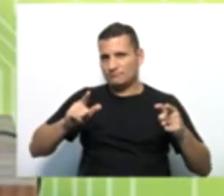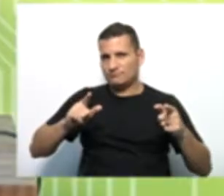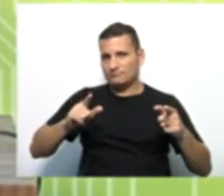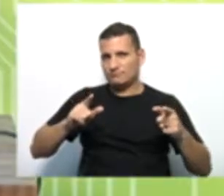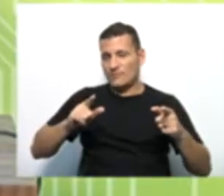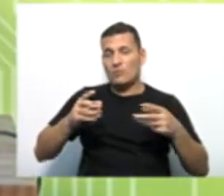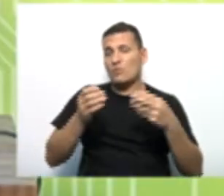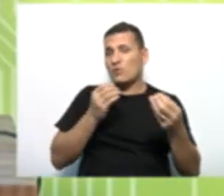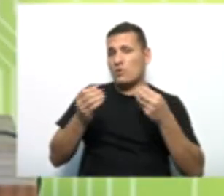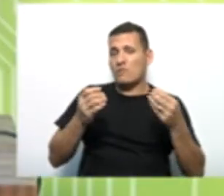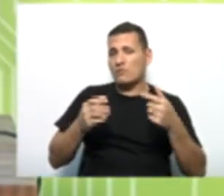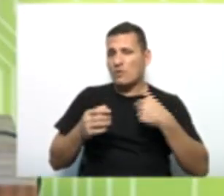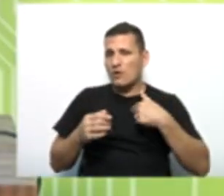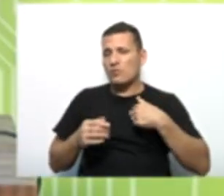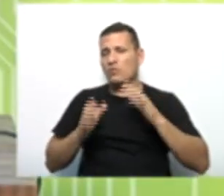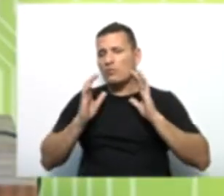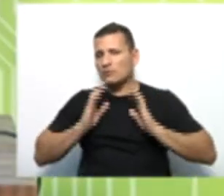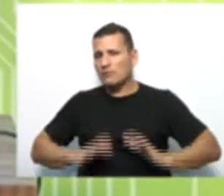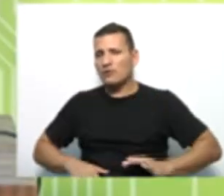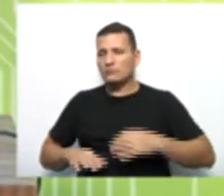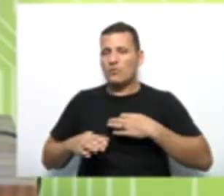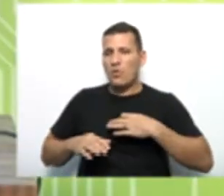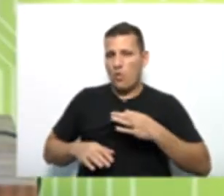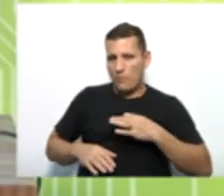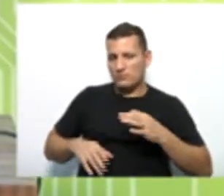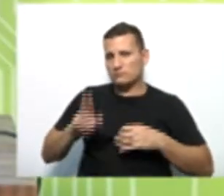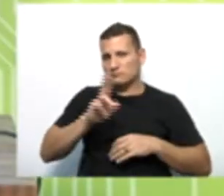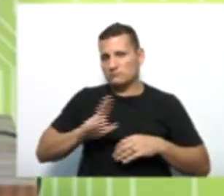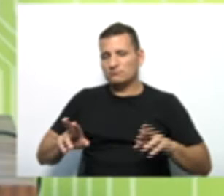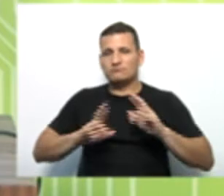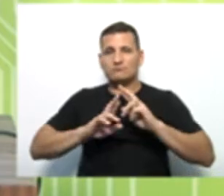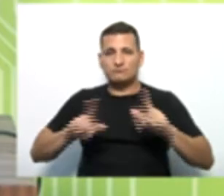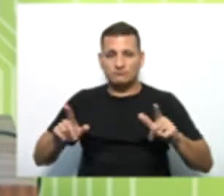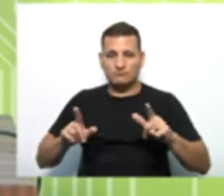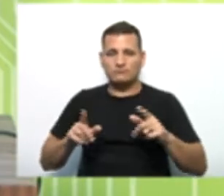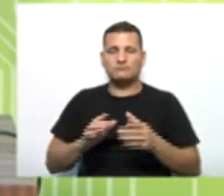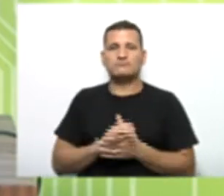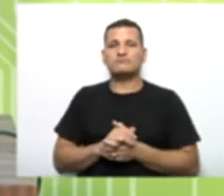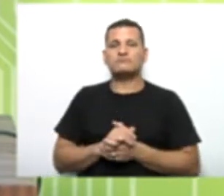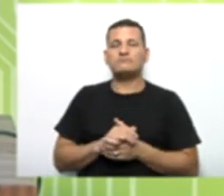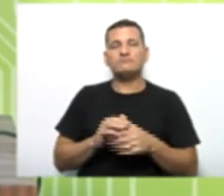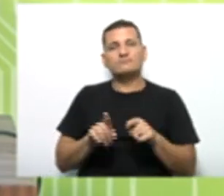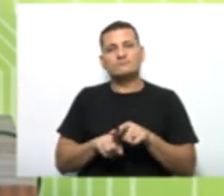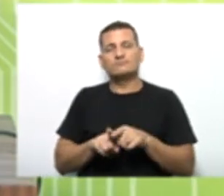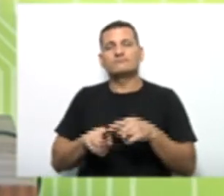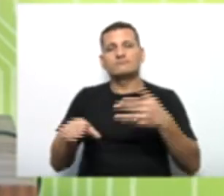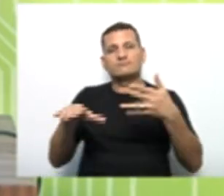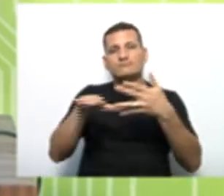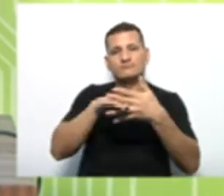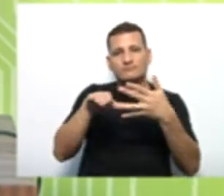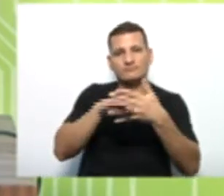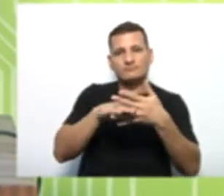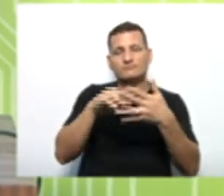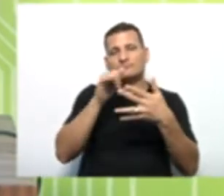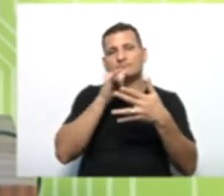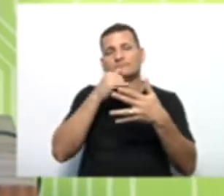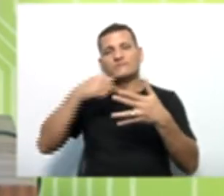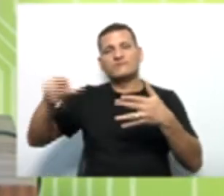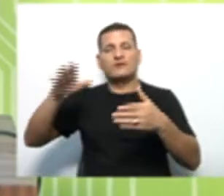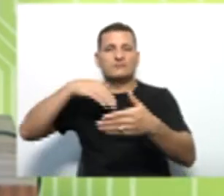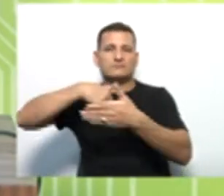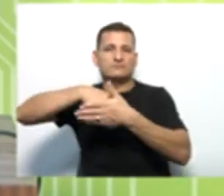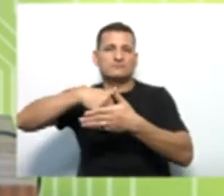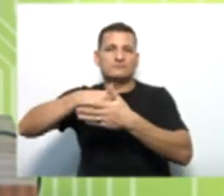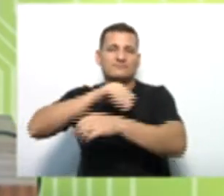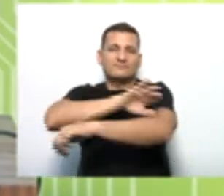de me vestir, de me comportar, é completamente diferente. O jeito como a gente se comporta na hora do intervalo, lá na quadra do futebol, é